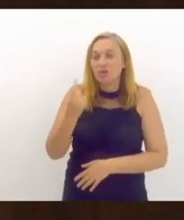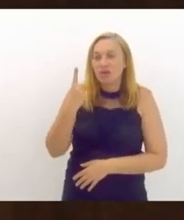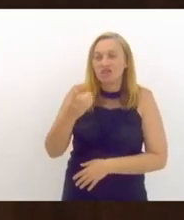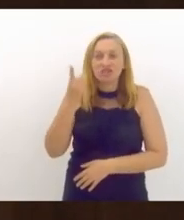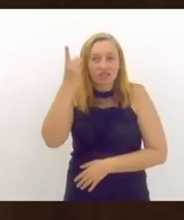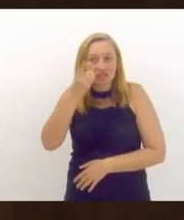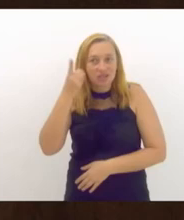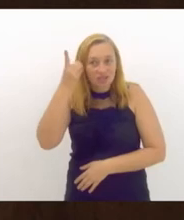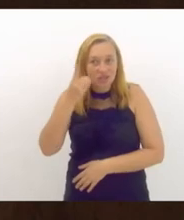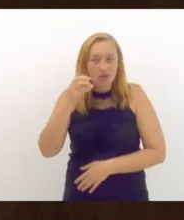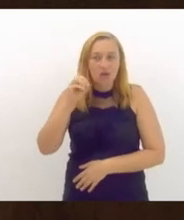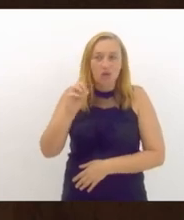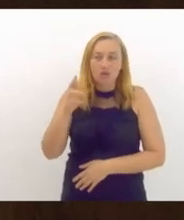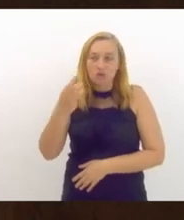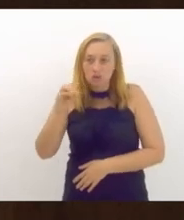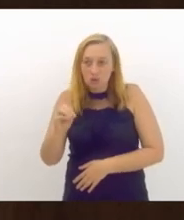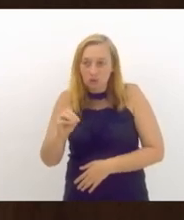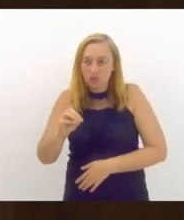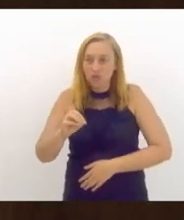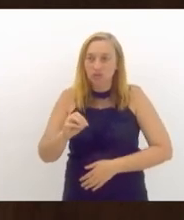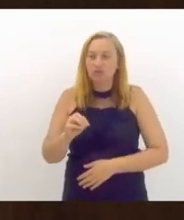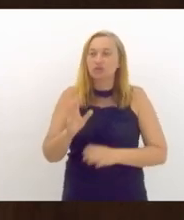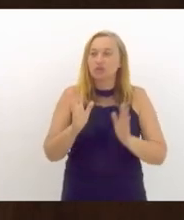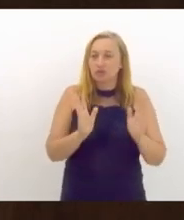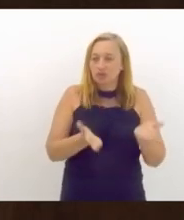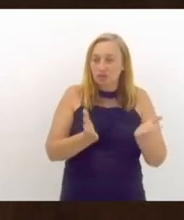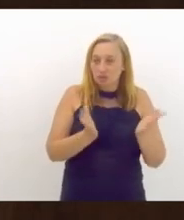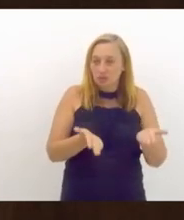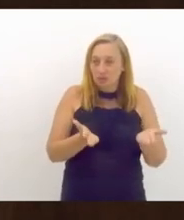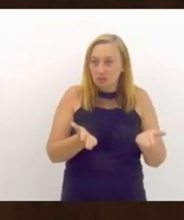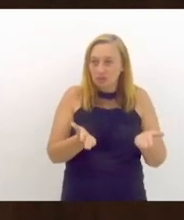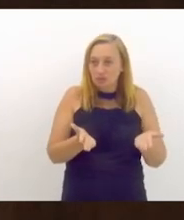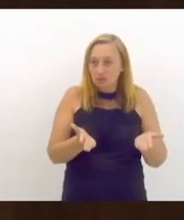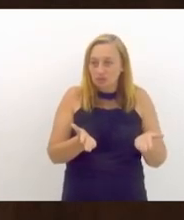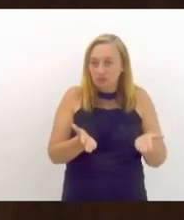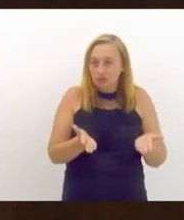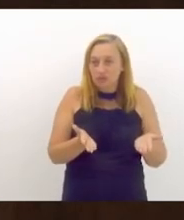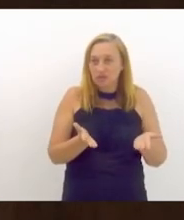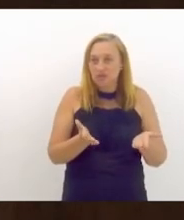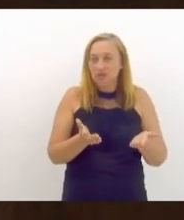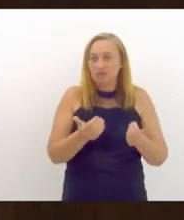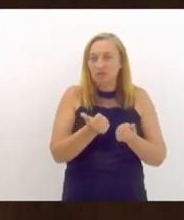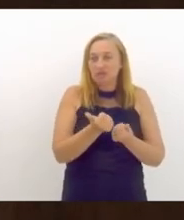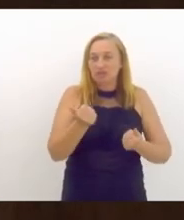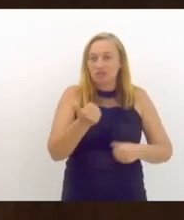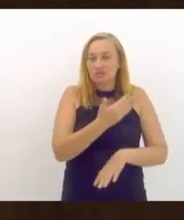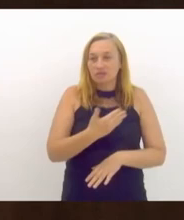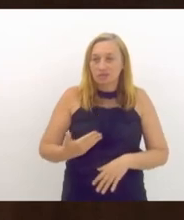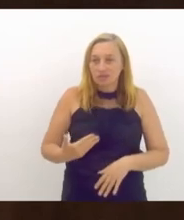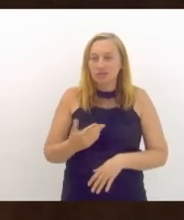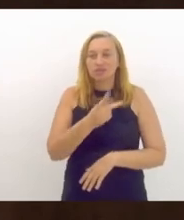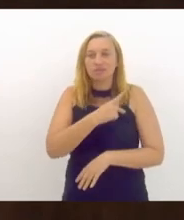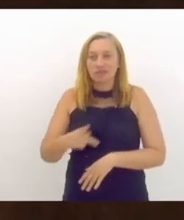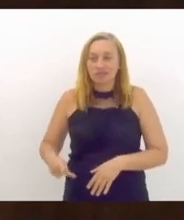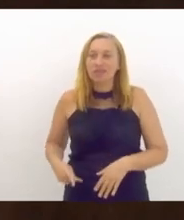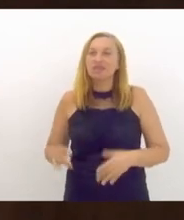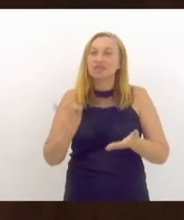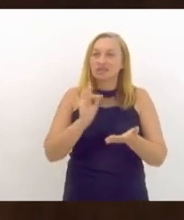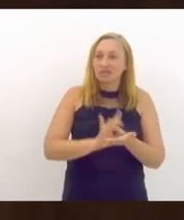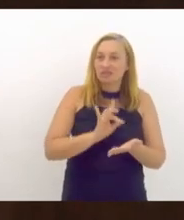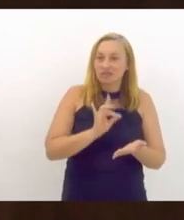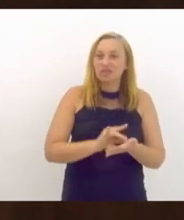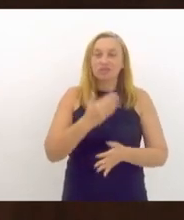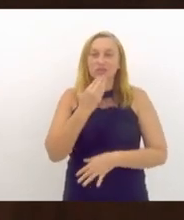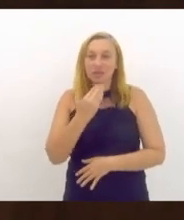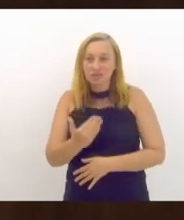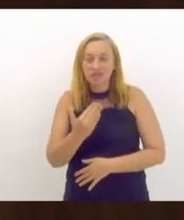ex-deputado Osório, Carlos Osório, que hoje exerce o cargo de vice-presidente. Então, na verdade, foi